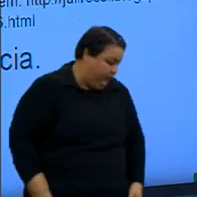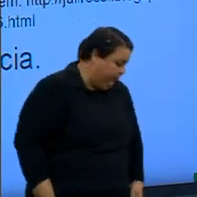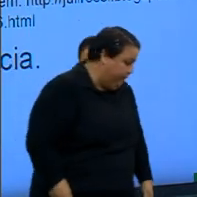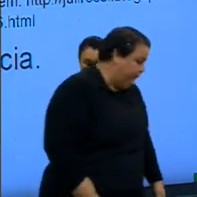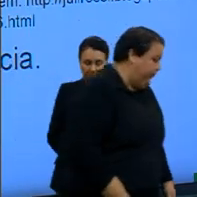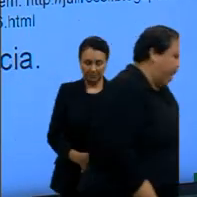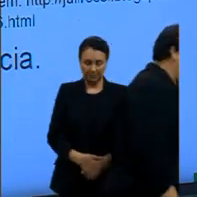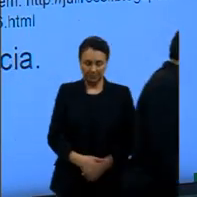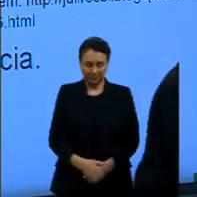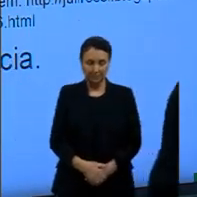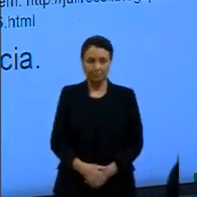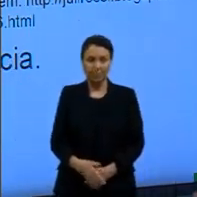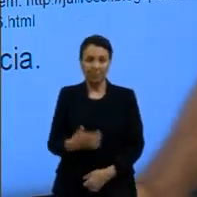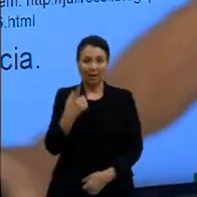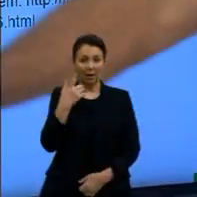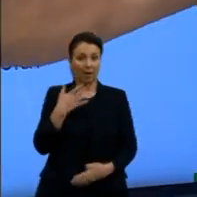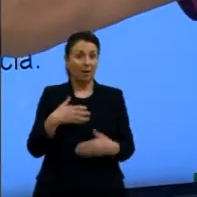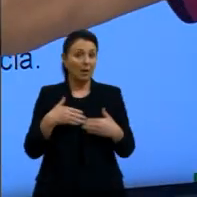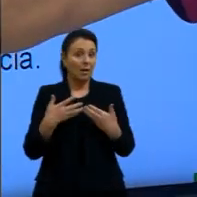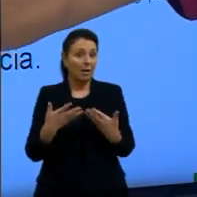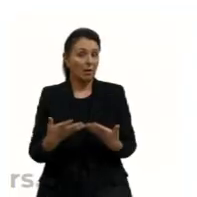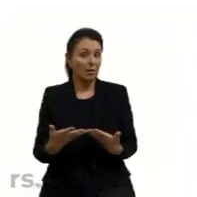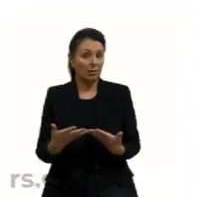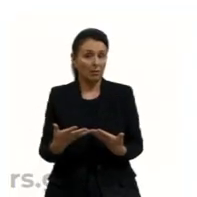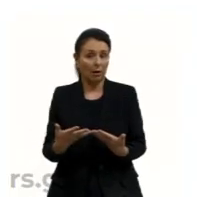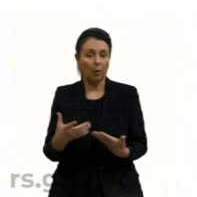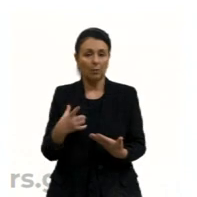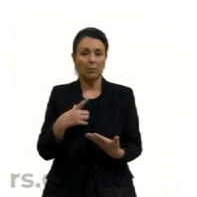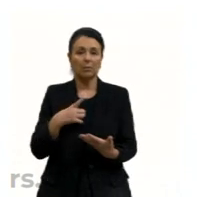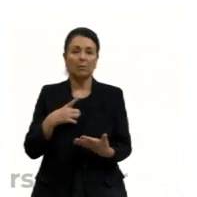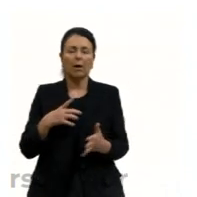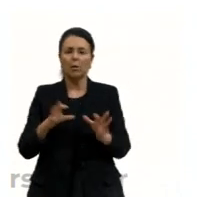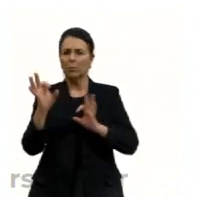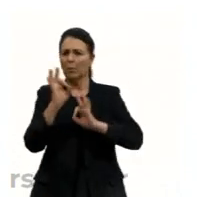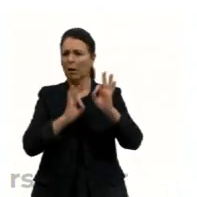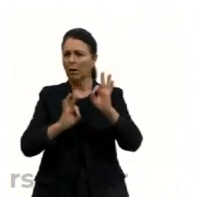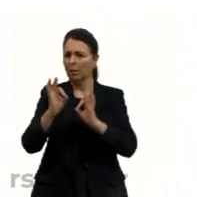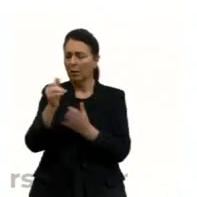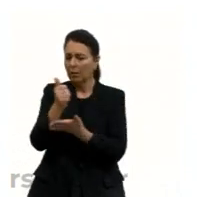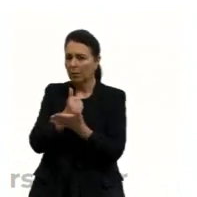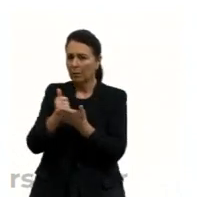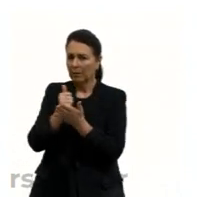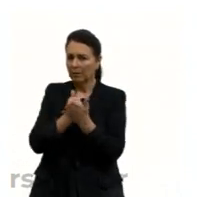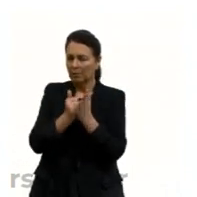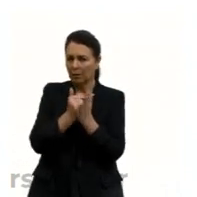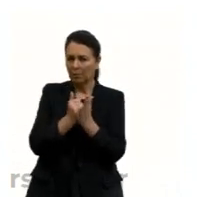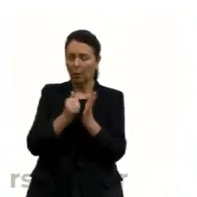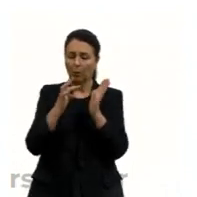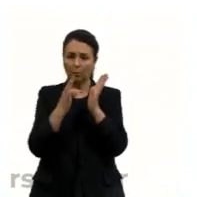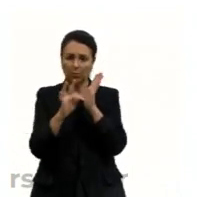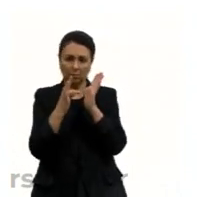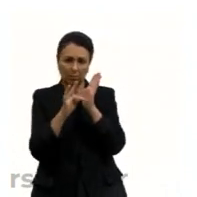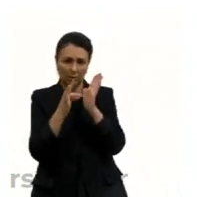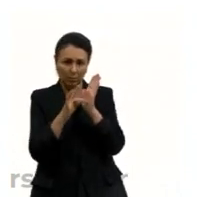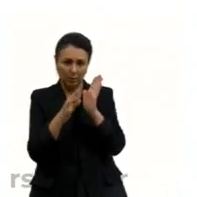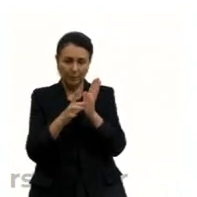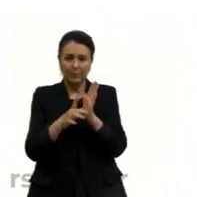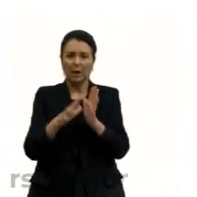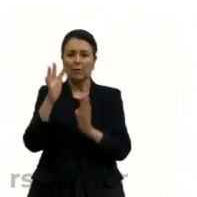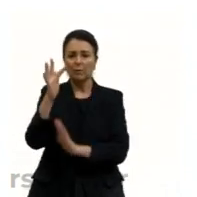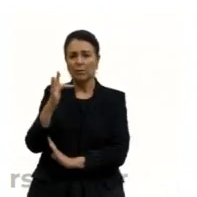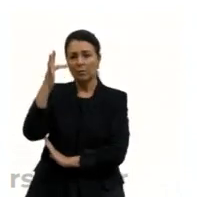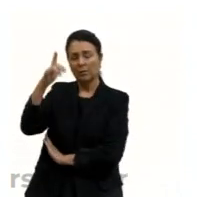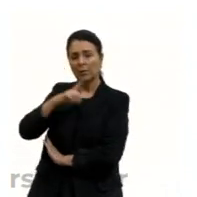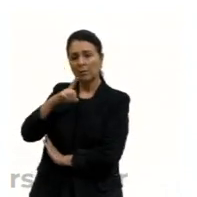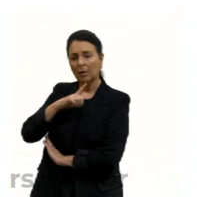filosofia moderna Então olha só ela tem toda uma fundamentação teórica também a filosofia e foi